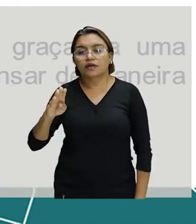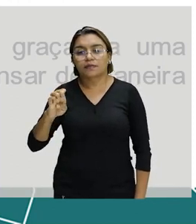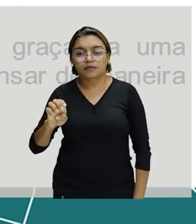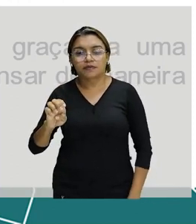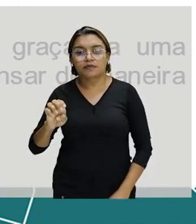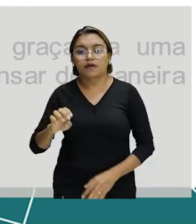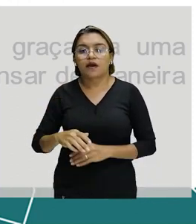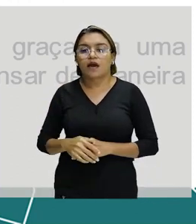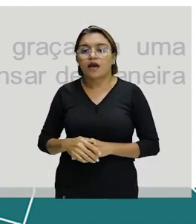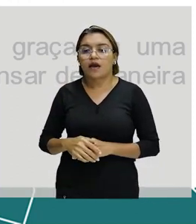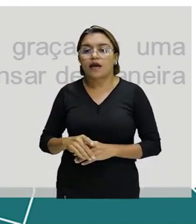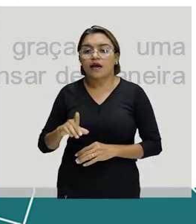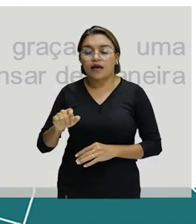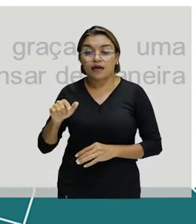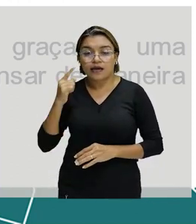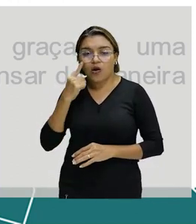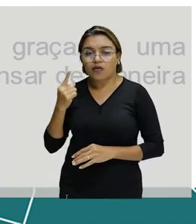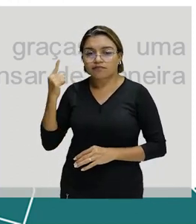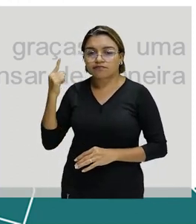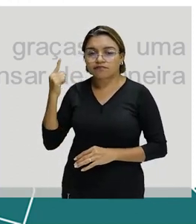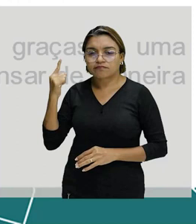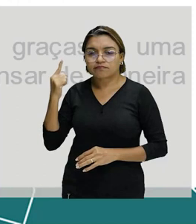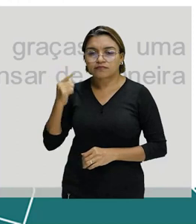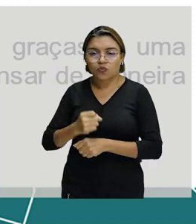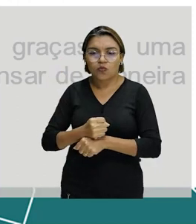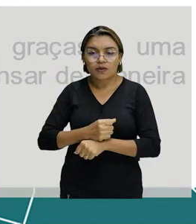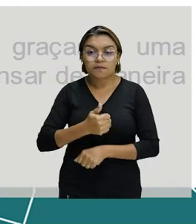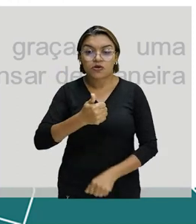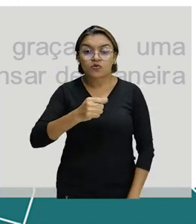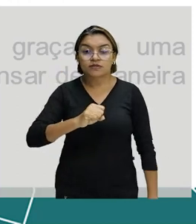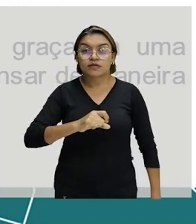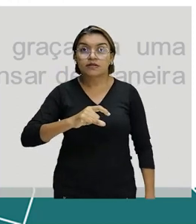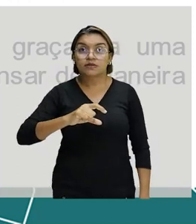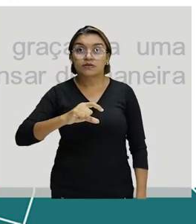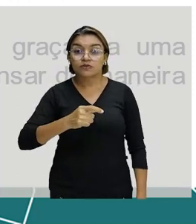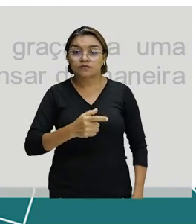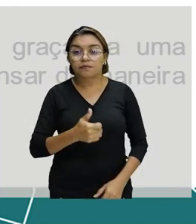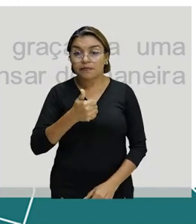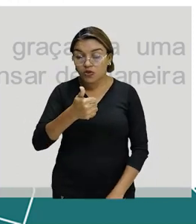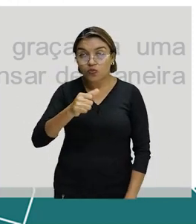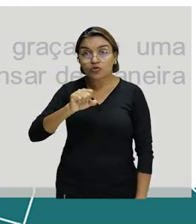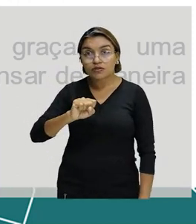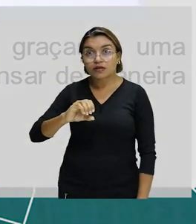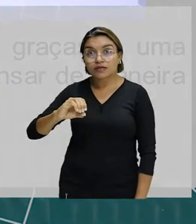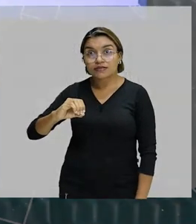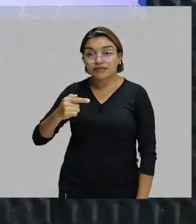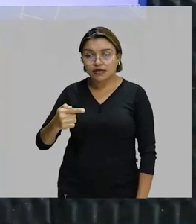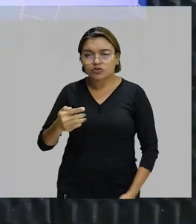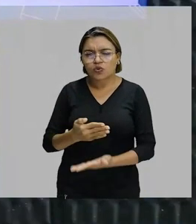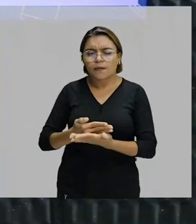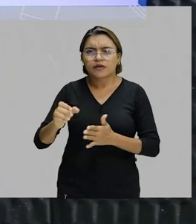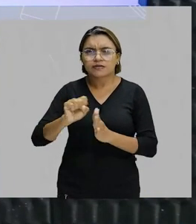discursos à nação alemã olha de quando é 1807 comecinho do século XIX